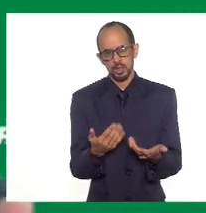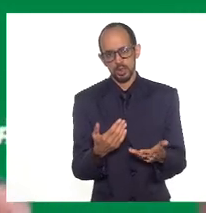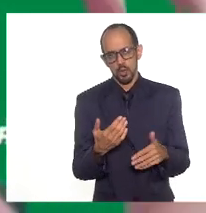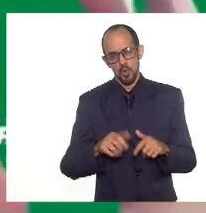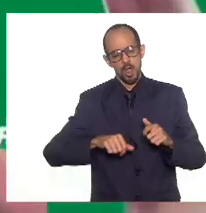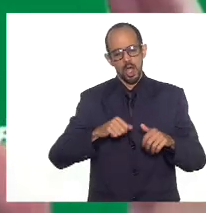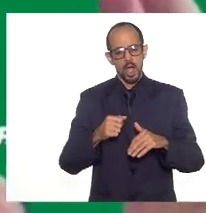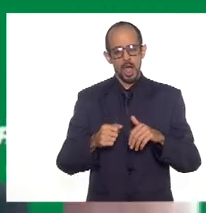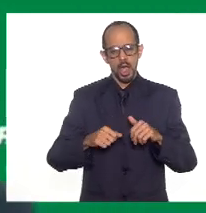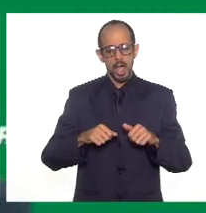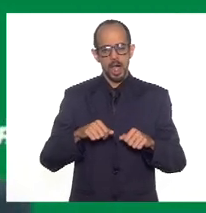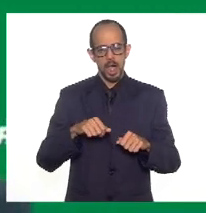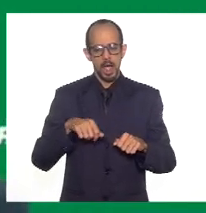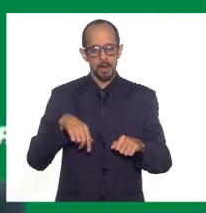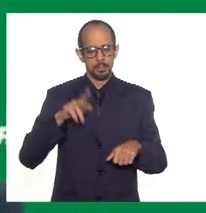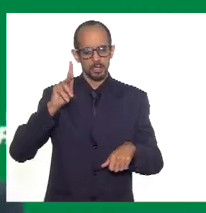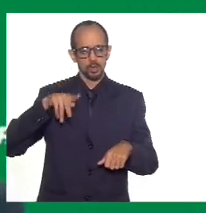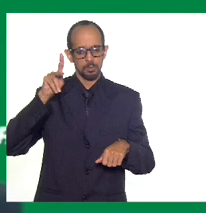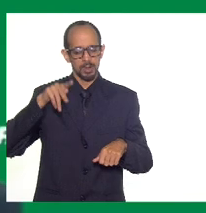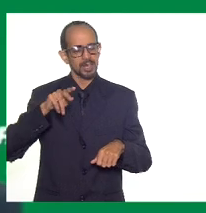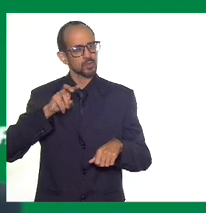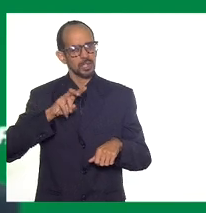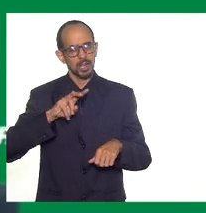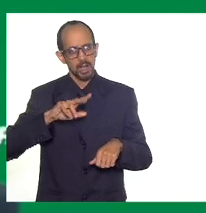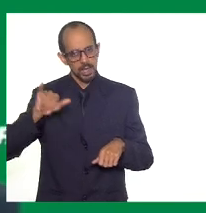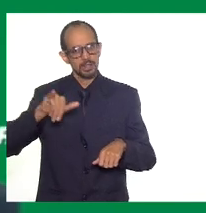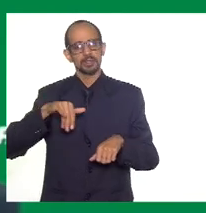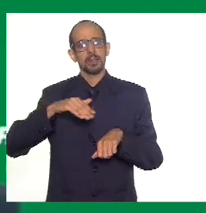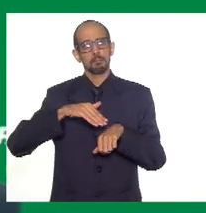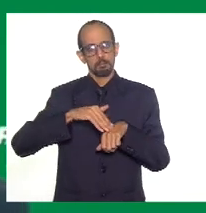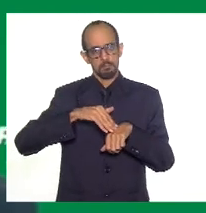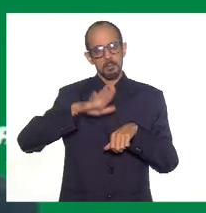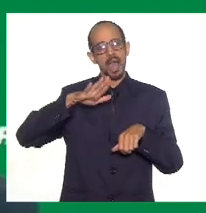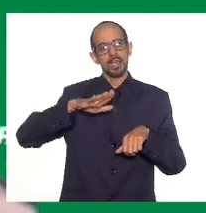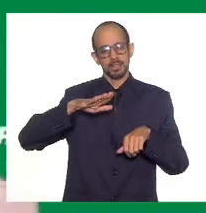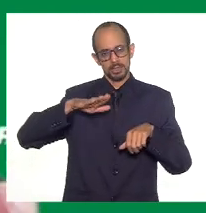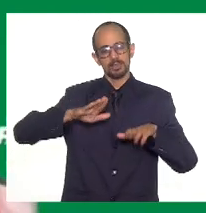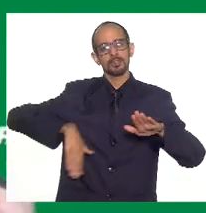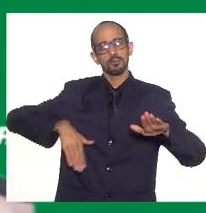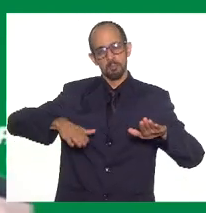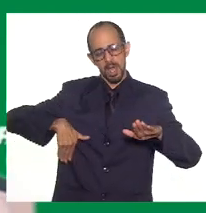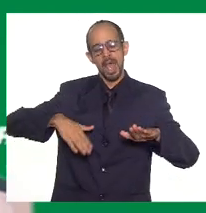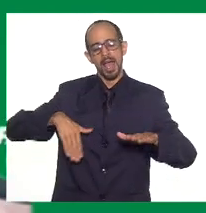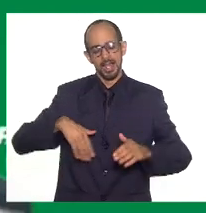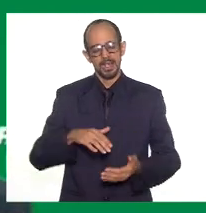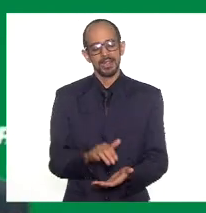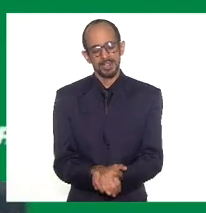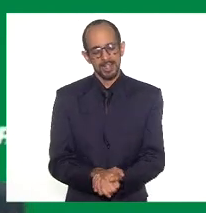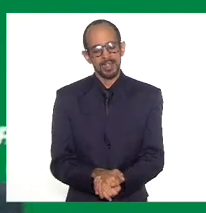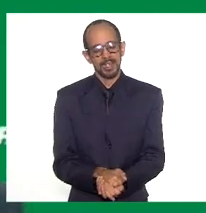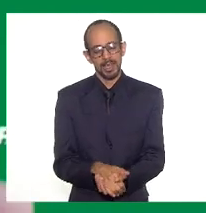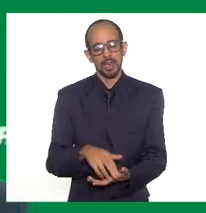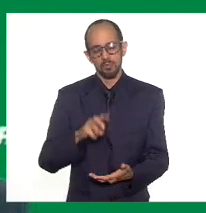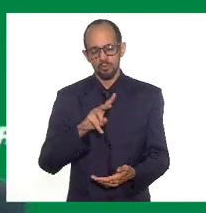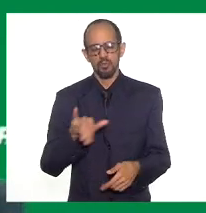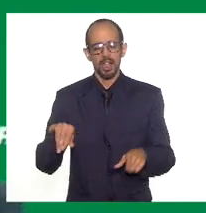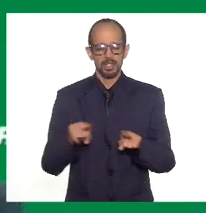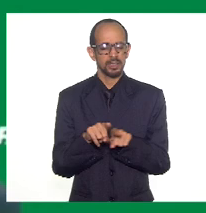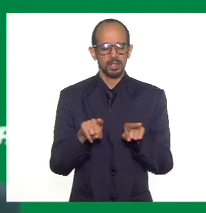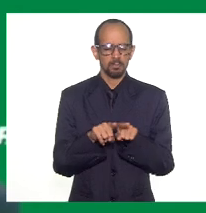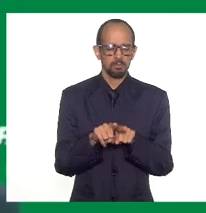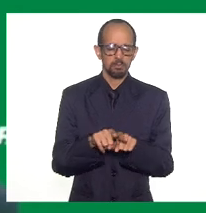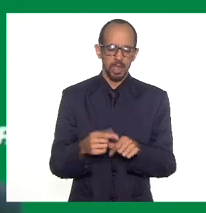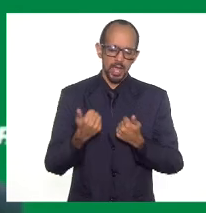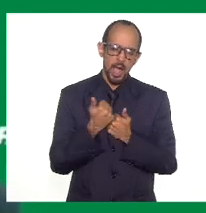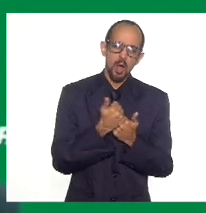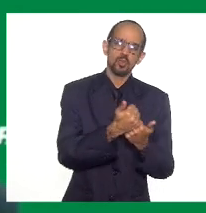cada vez mais marítima, né? Se me permite a brincadeira aqui, mas ela vai beneficiar a cadeia de suprimentos e